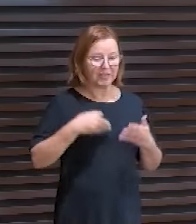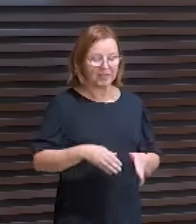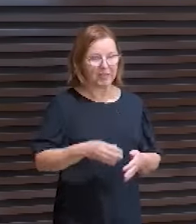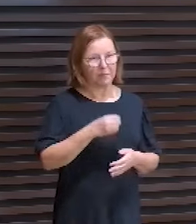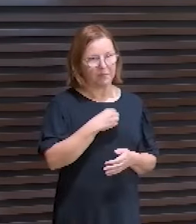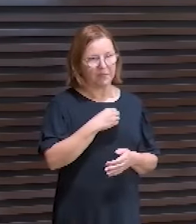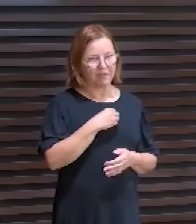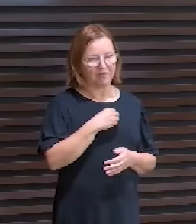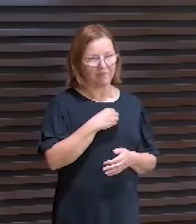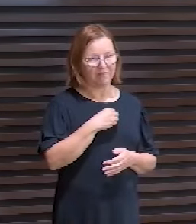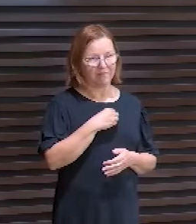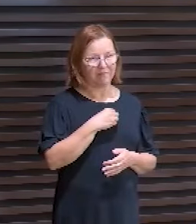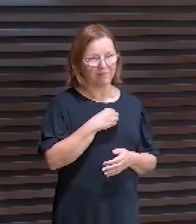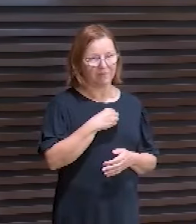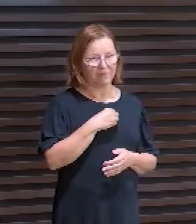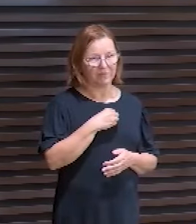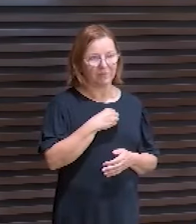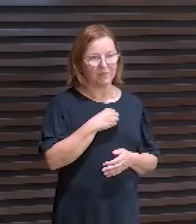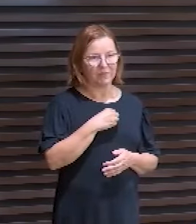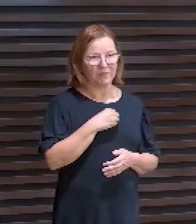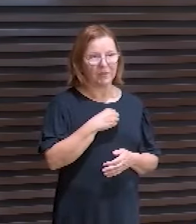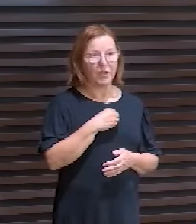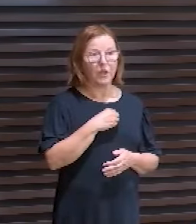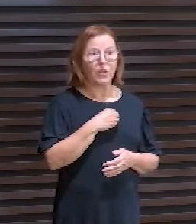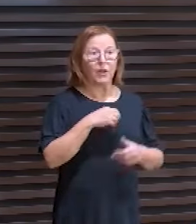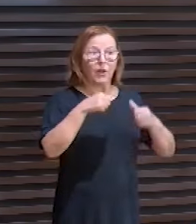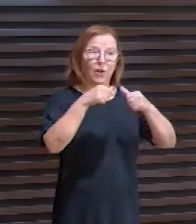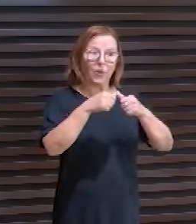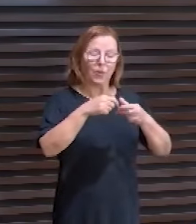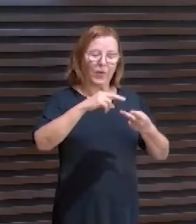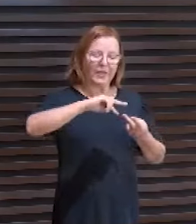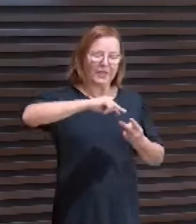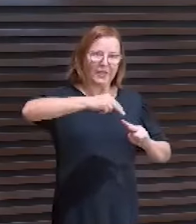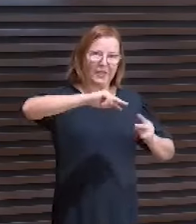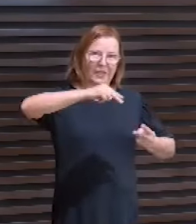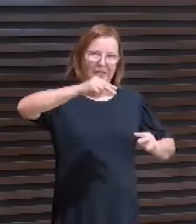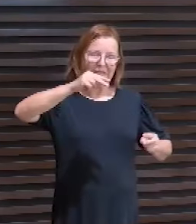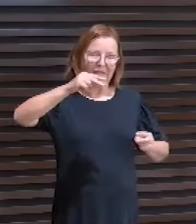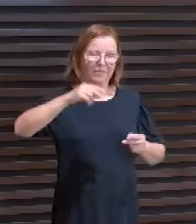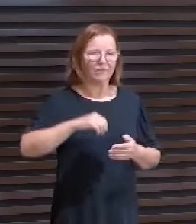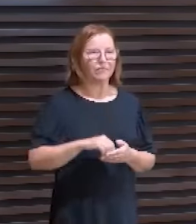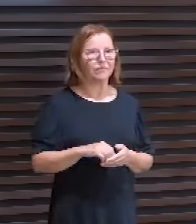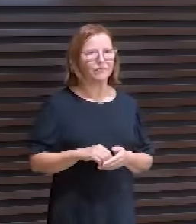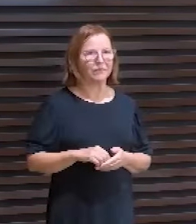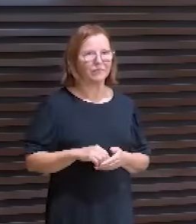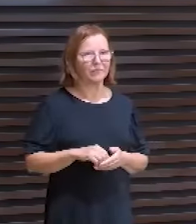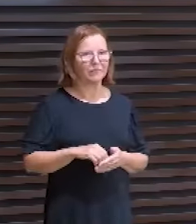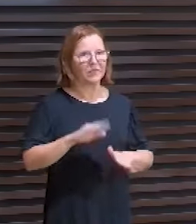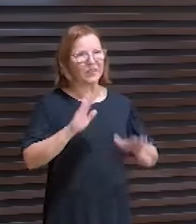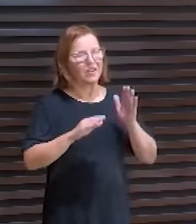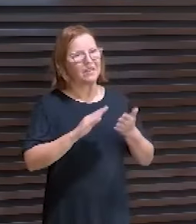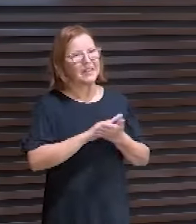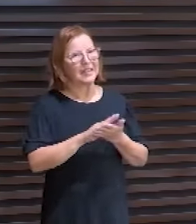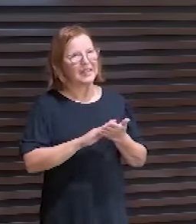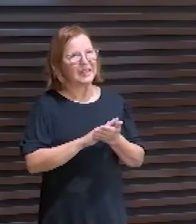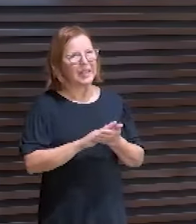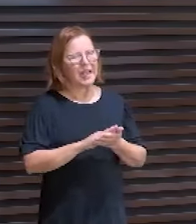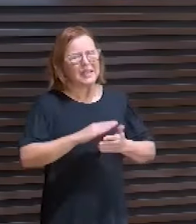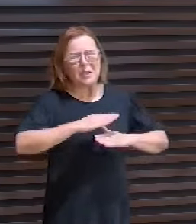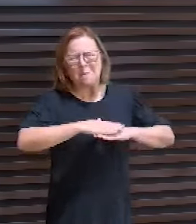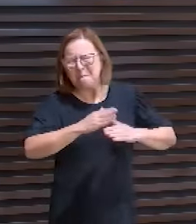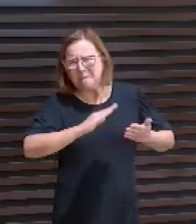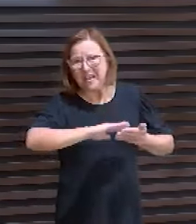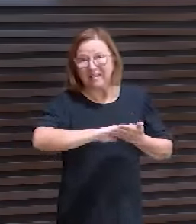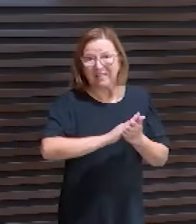com esse DNA talvez nada e talvez nada seja mais destrutivo